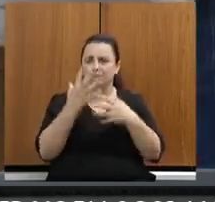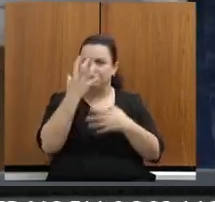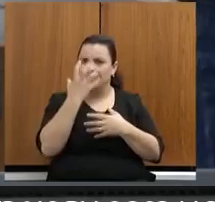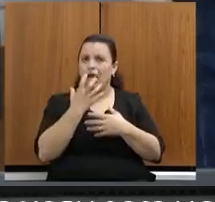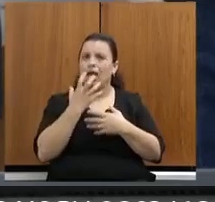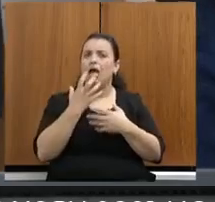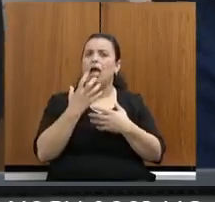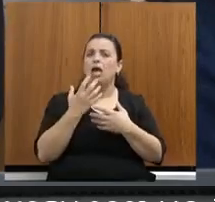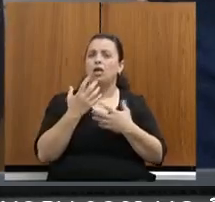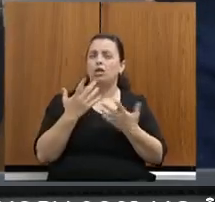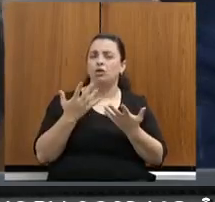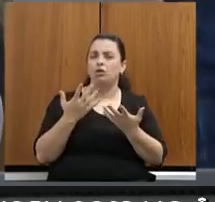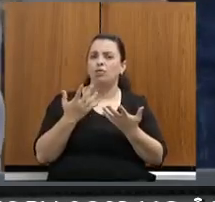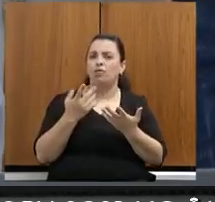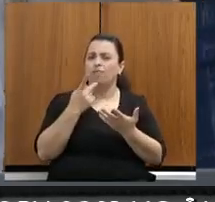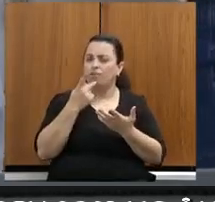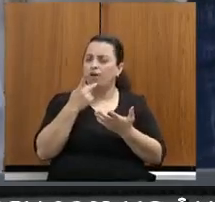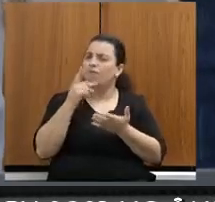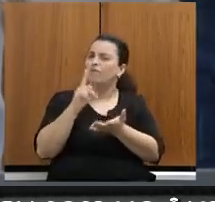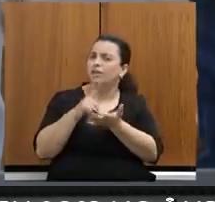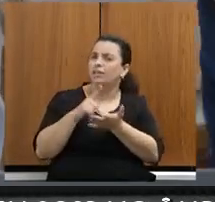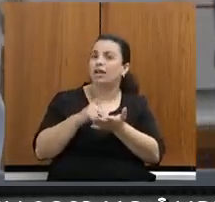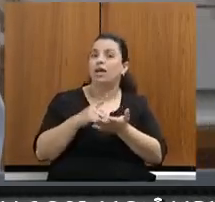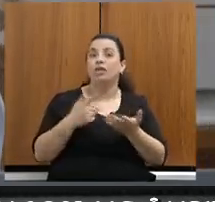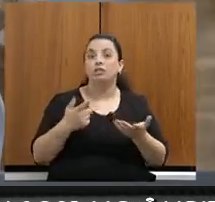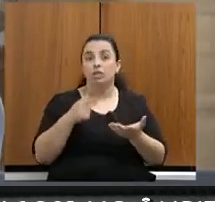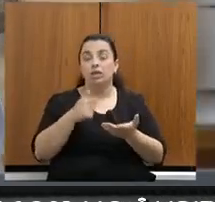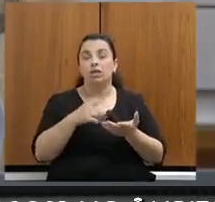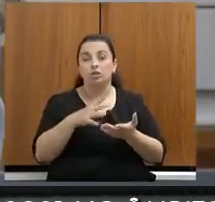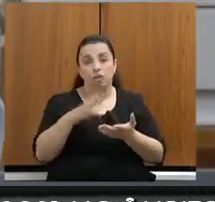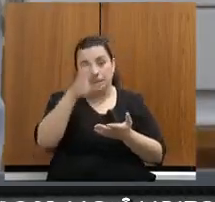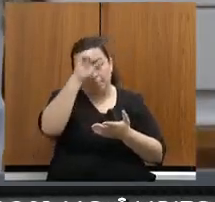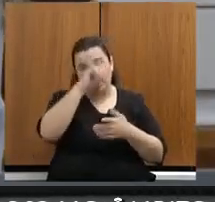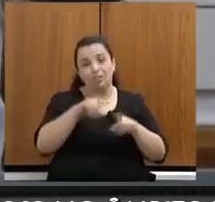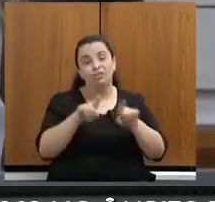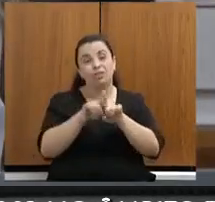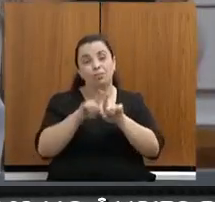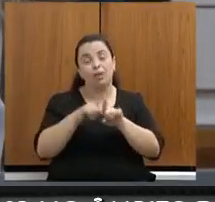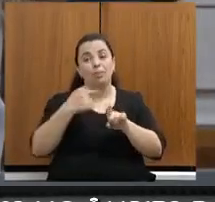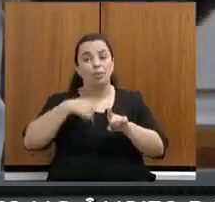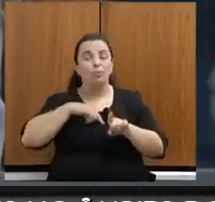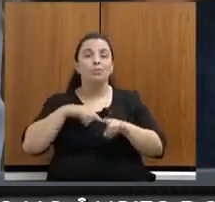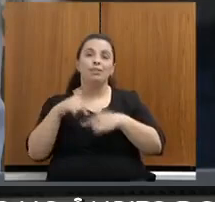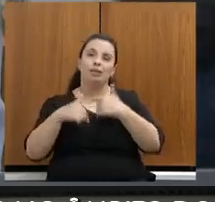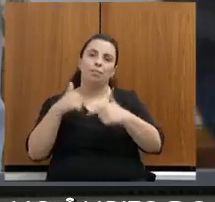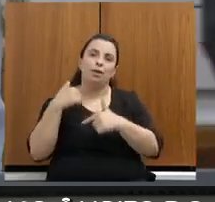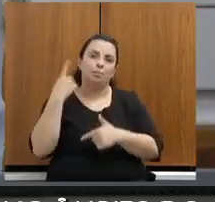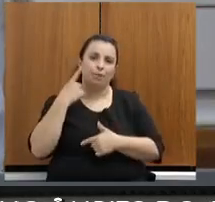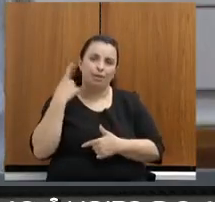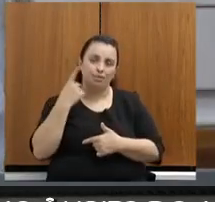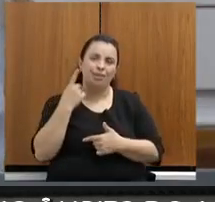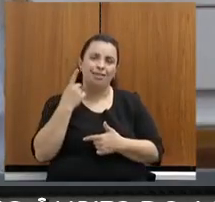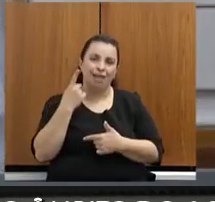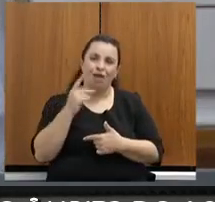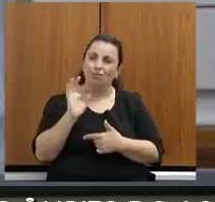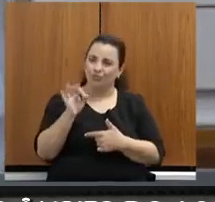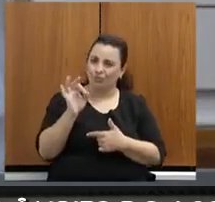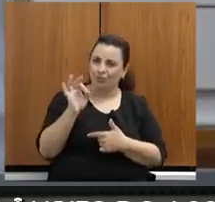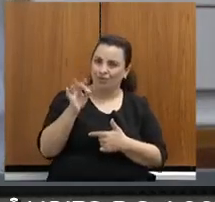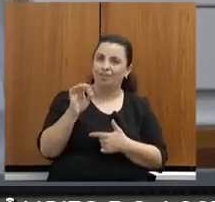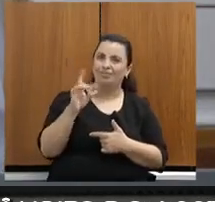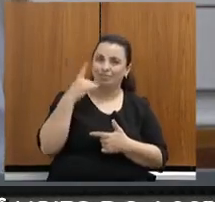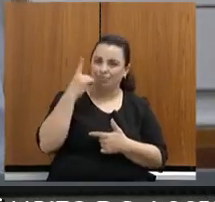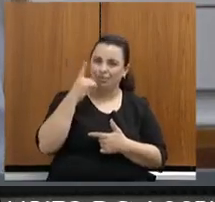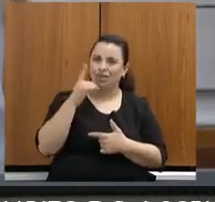então a gente com isso a gente aprende muito até a conduzir o trabalho da gente parlamentar né Deputado João quando a gente